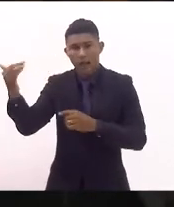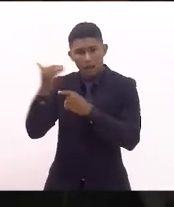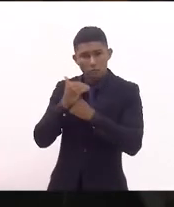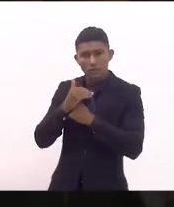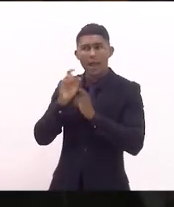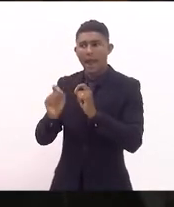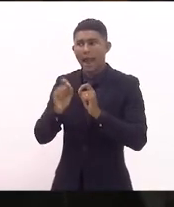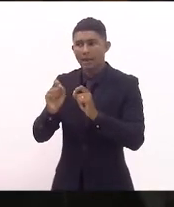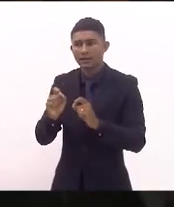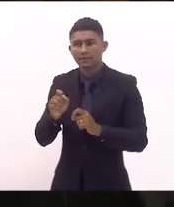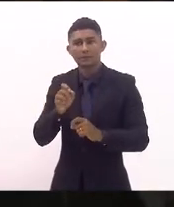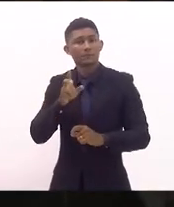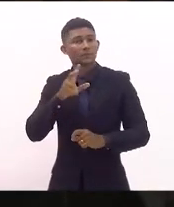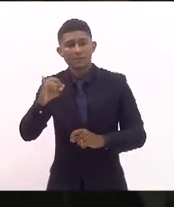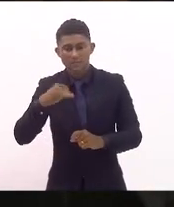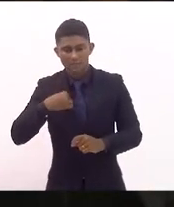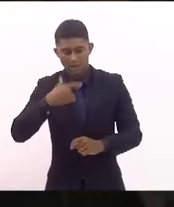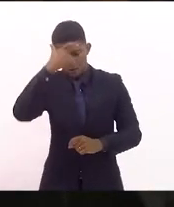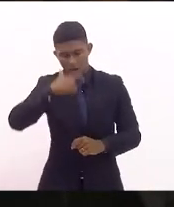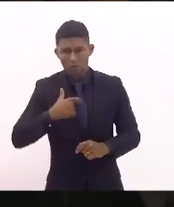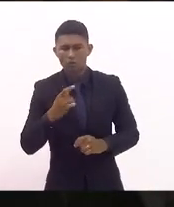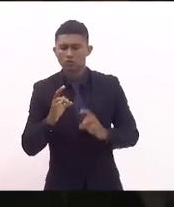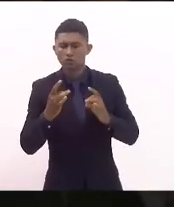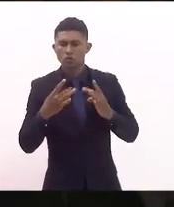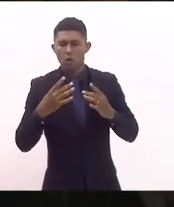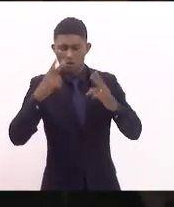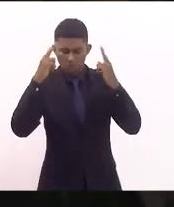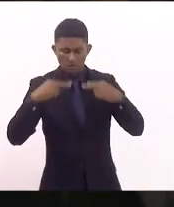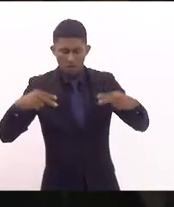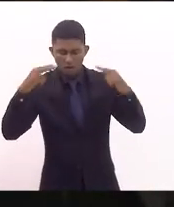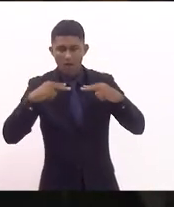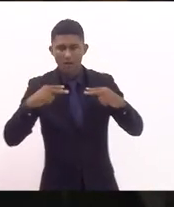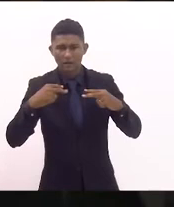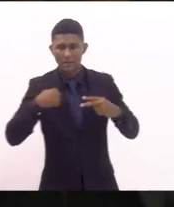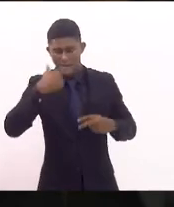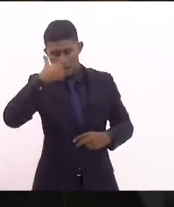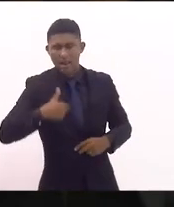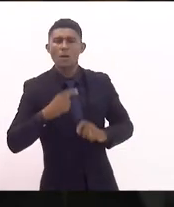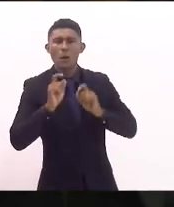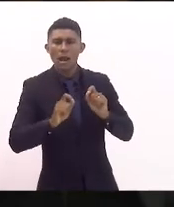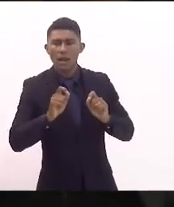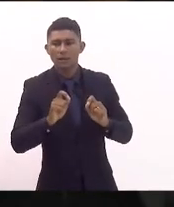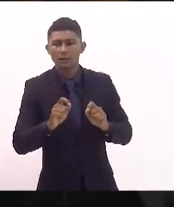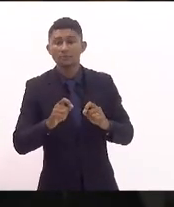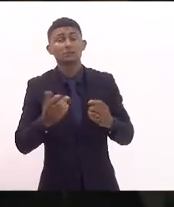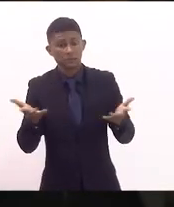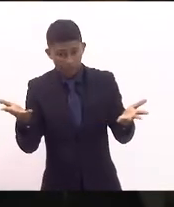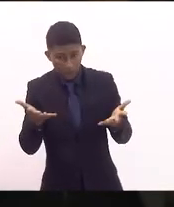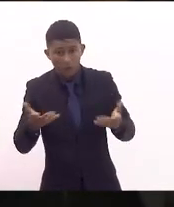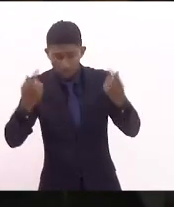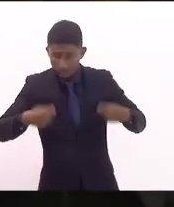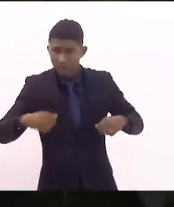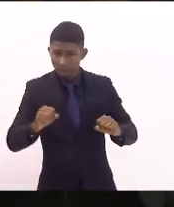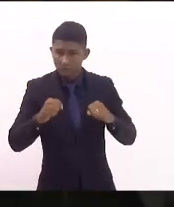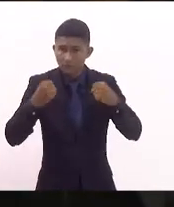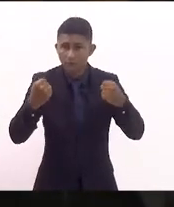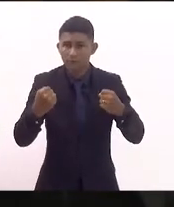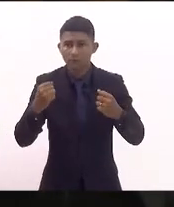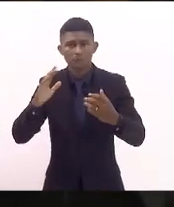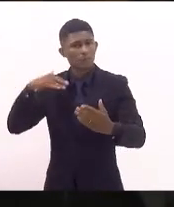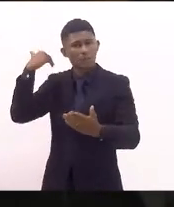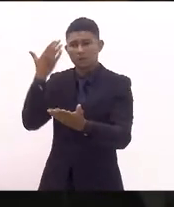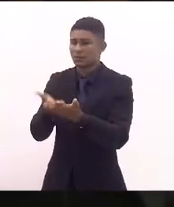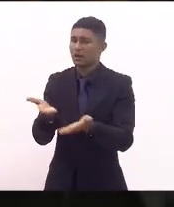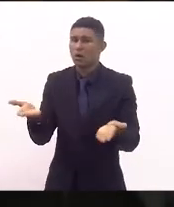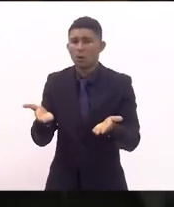por mim, quem sou eu? Se não for agora, quando? Até hoje, não sei